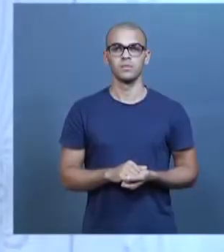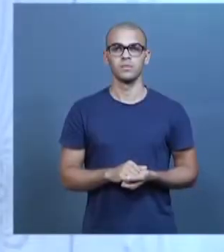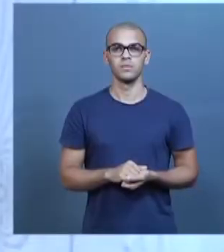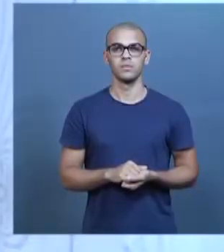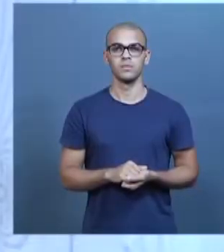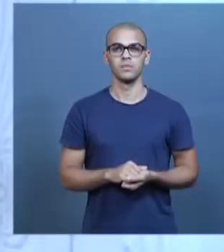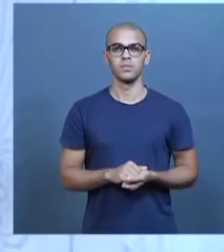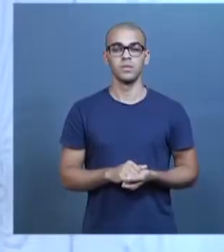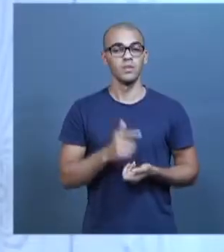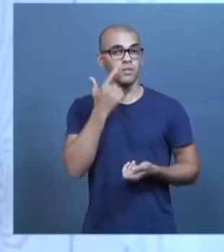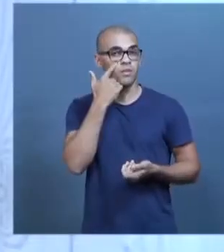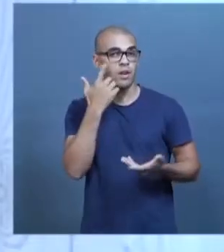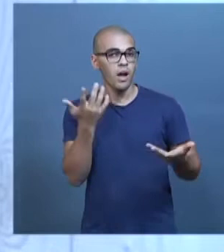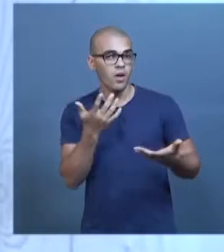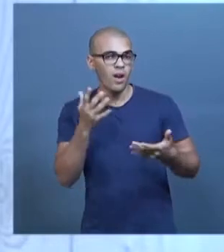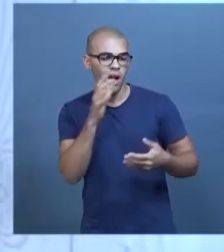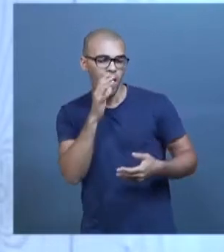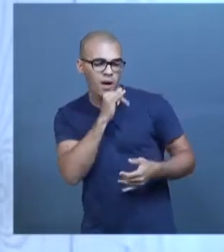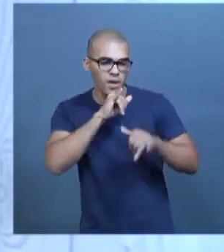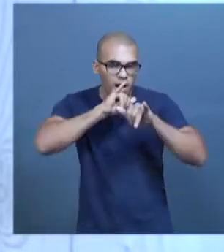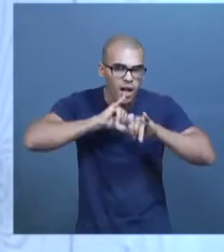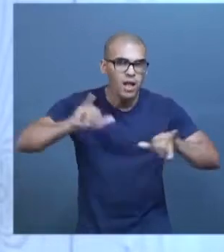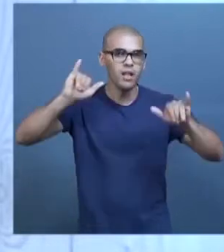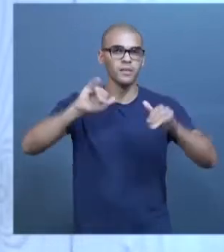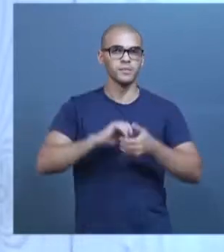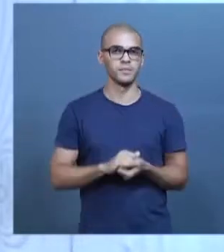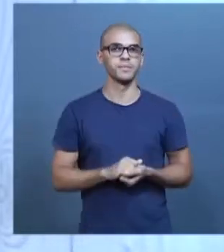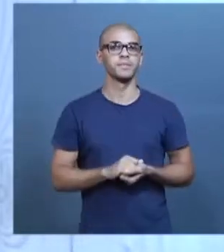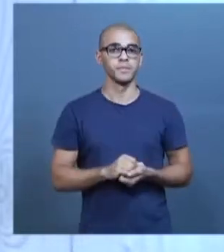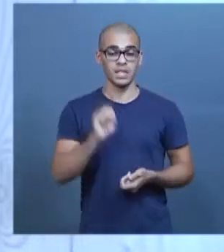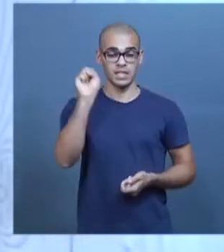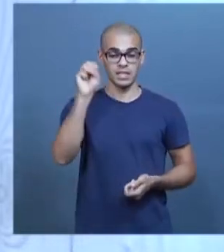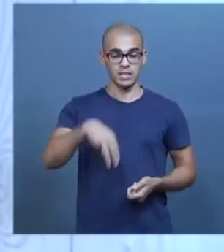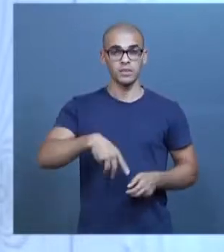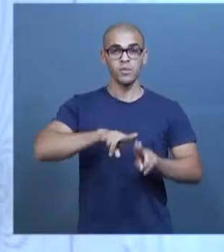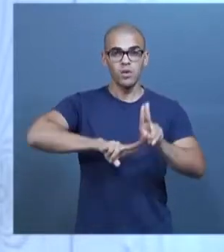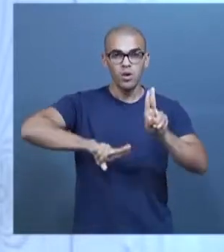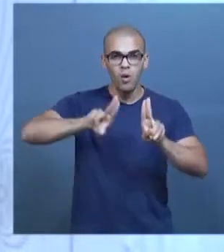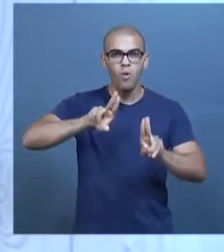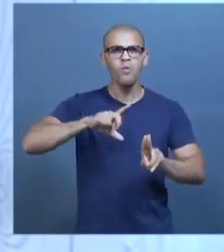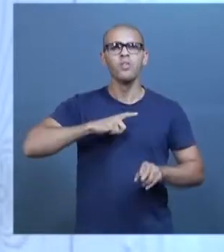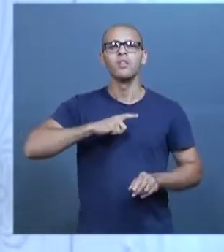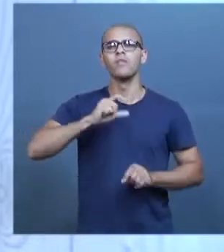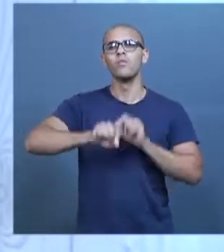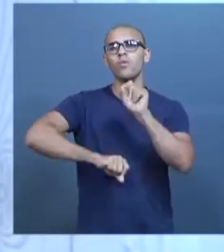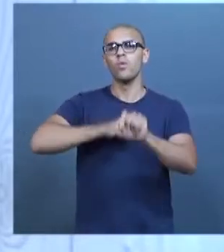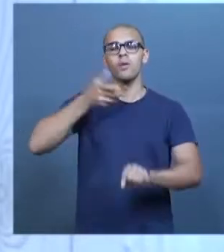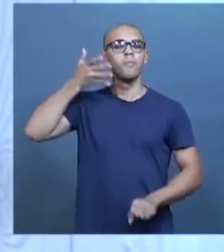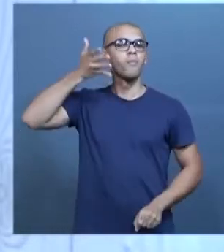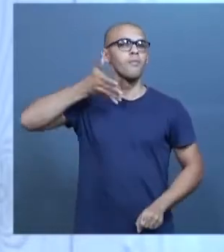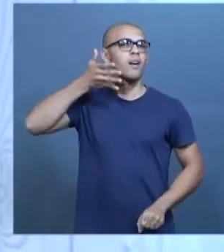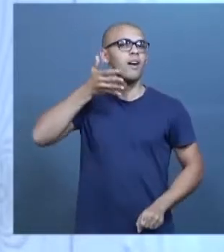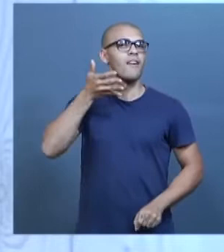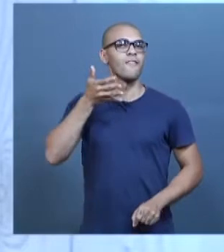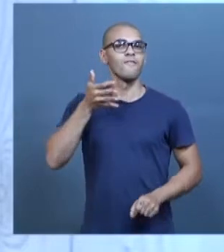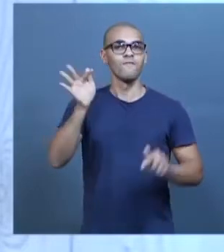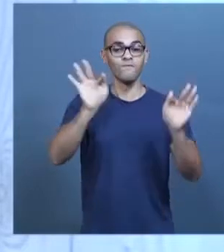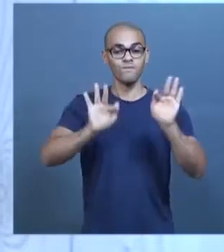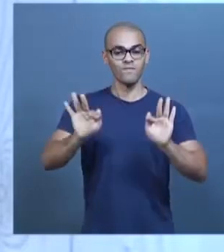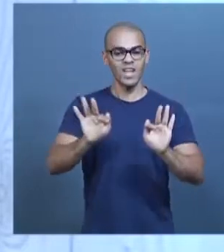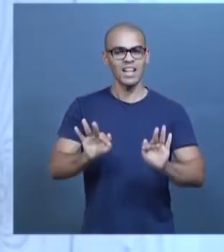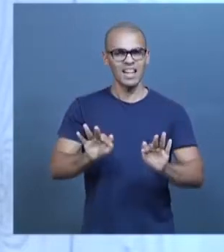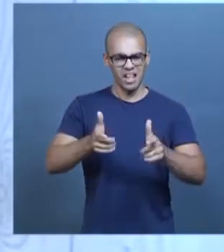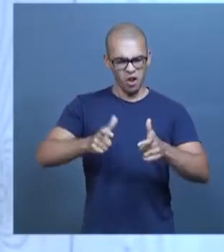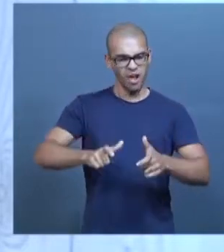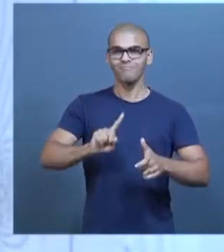Vamos ao giro de notícias. Foi realizado no campus Santa Mônica da Universidade Federal de Uberlândia a palestra Felicidade não é lugar, é